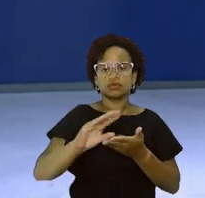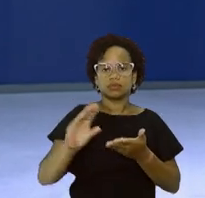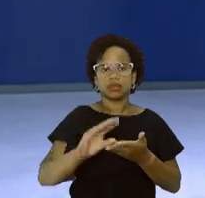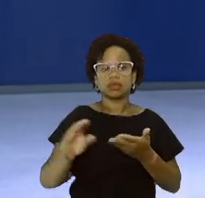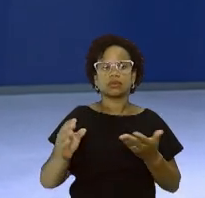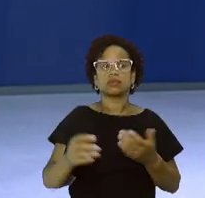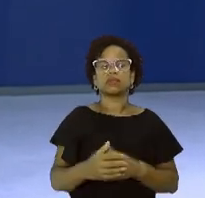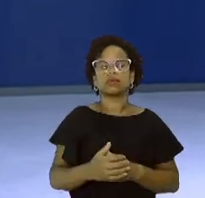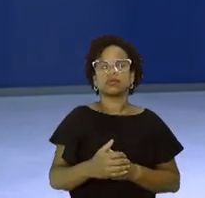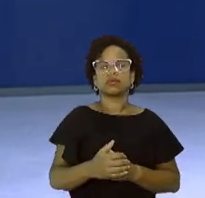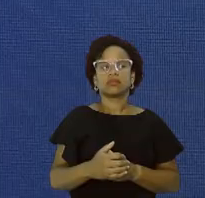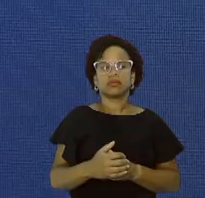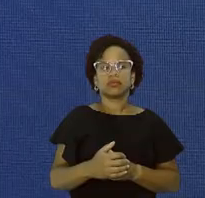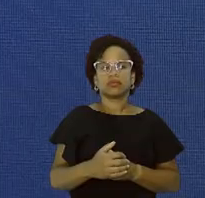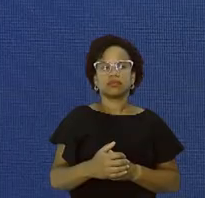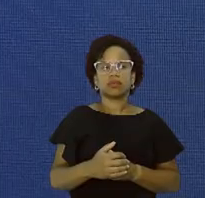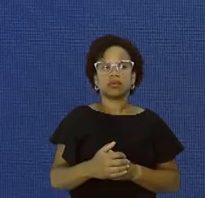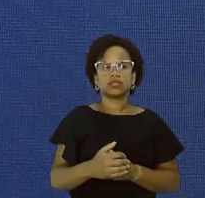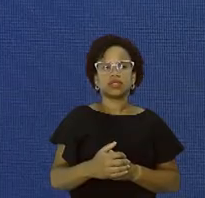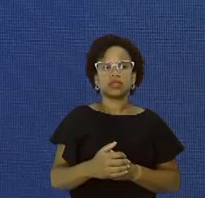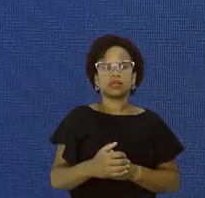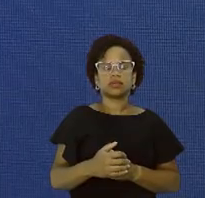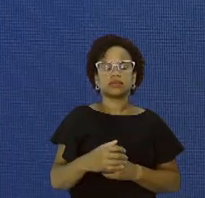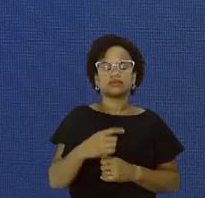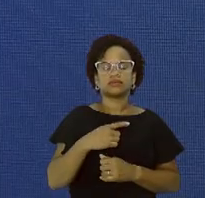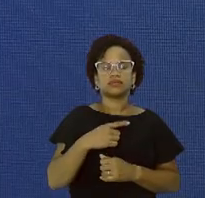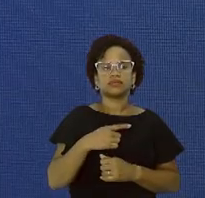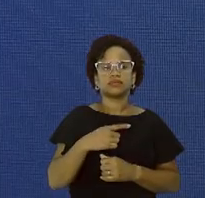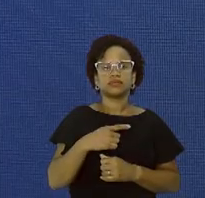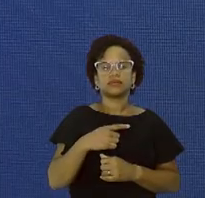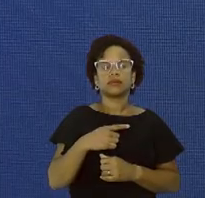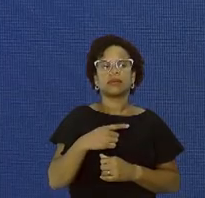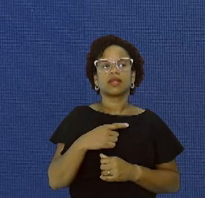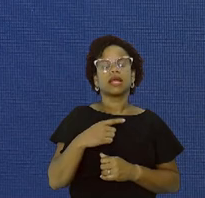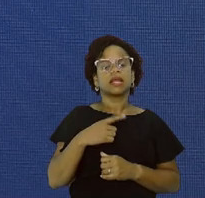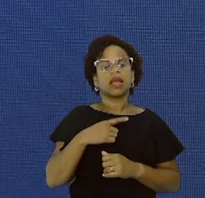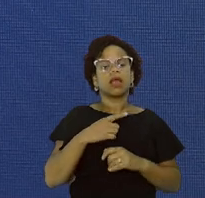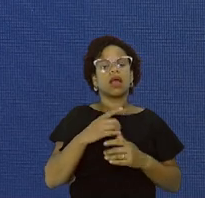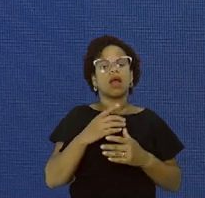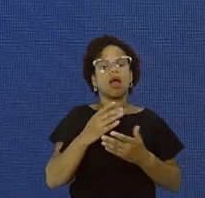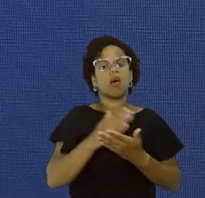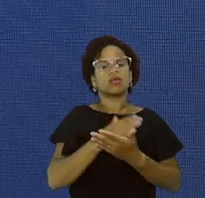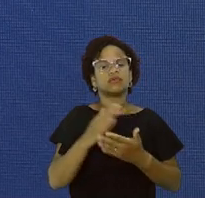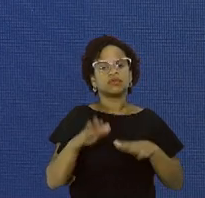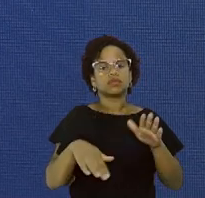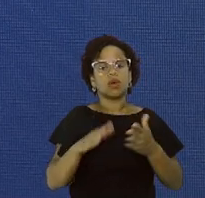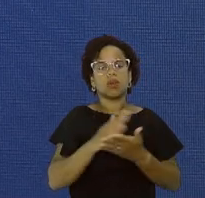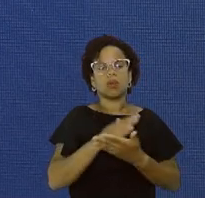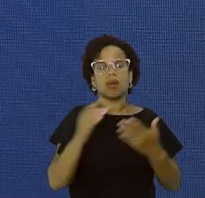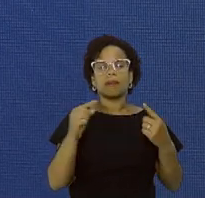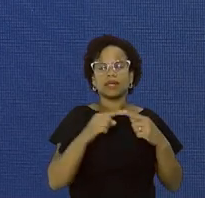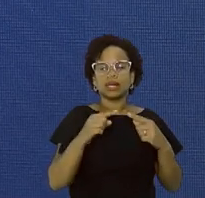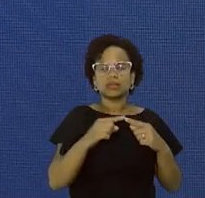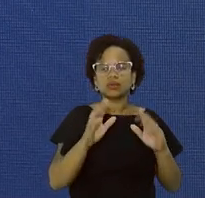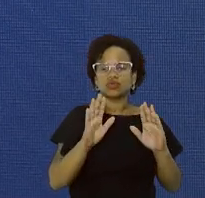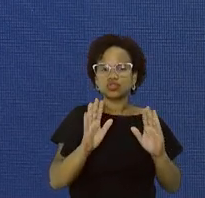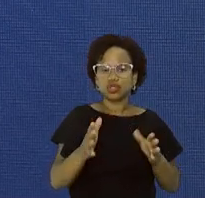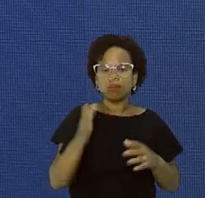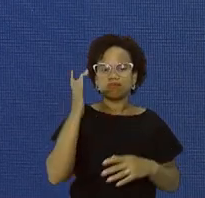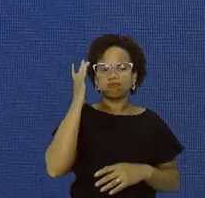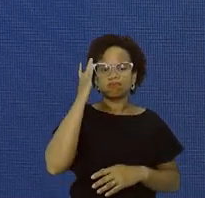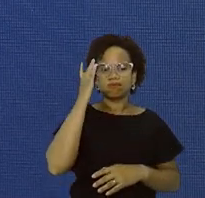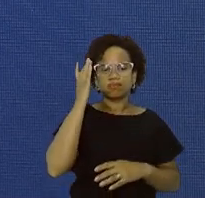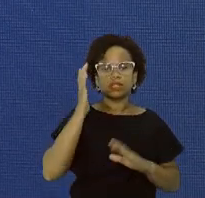é dentro do que a gente olha quando algum tipo de aplicação ela já tá mais madura então é